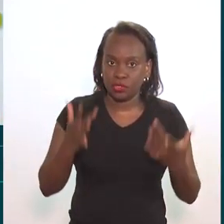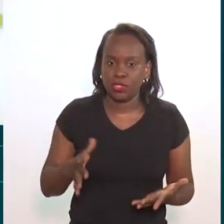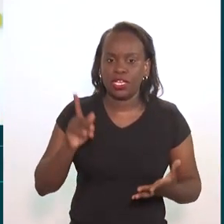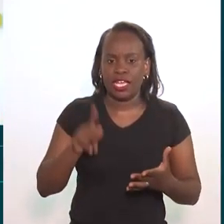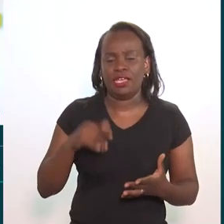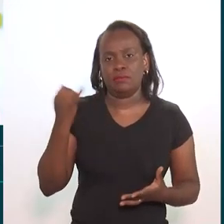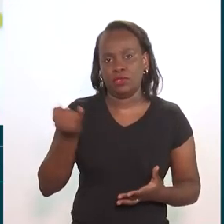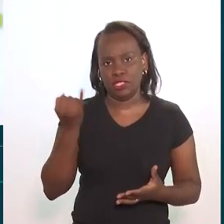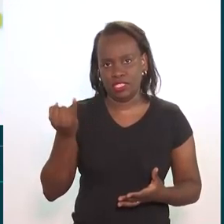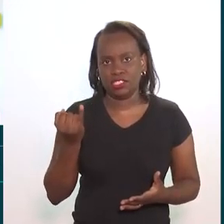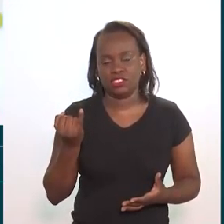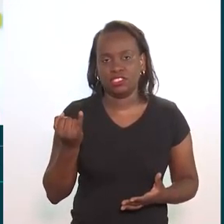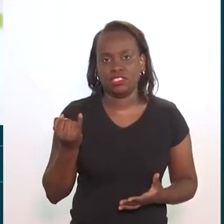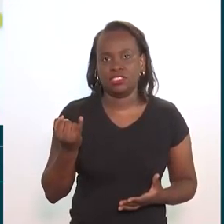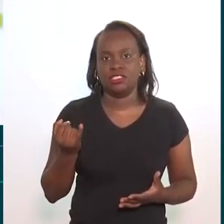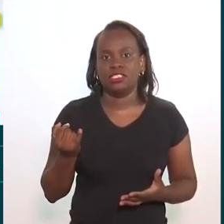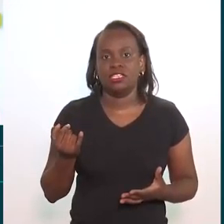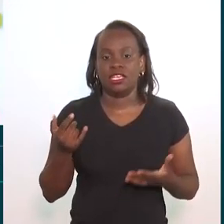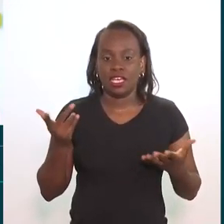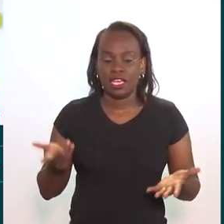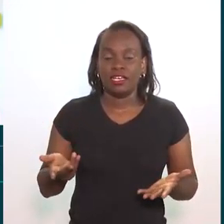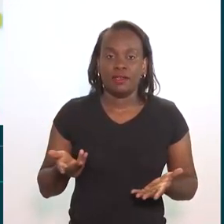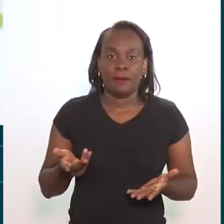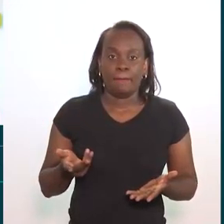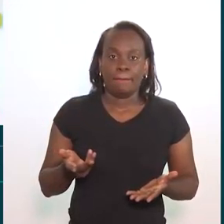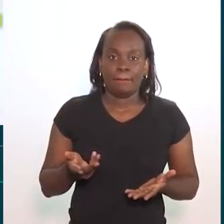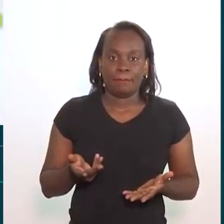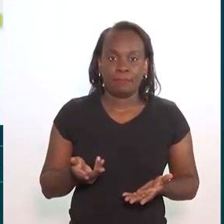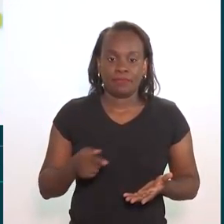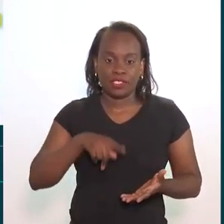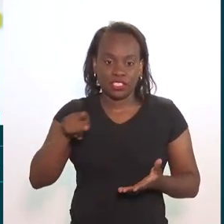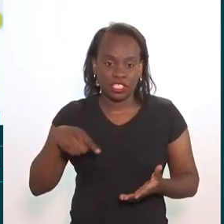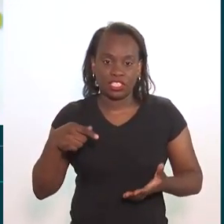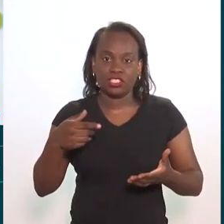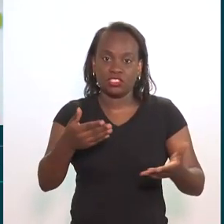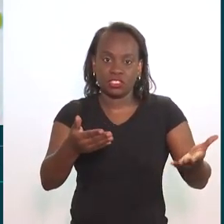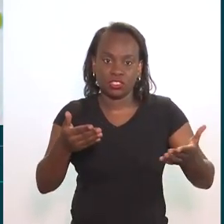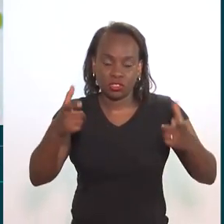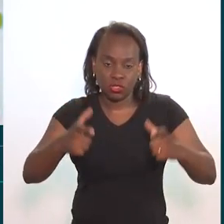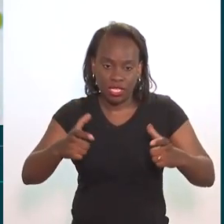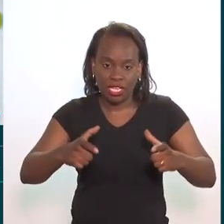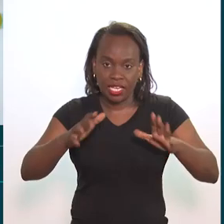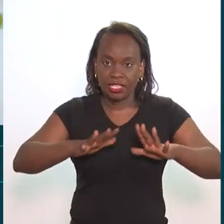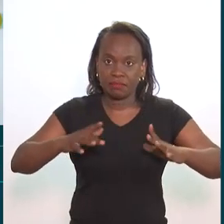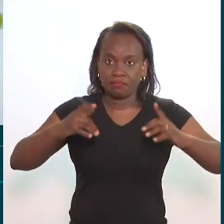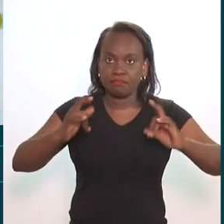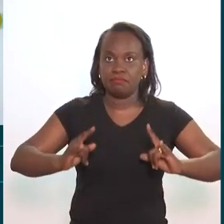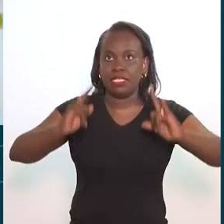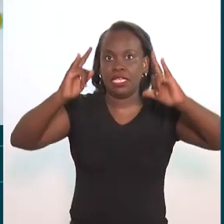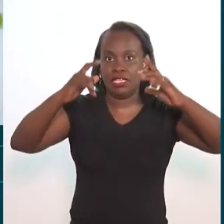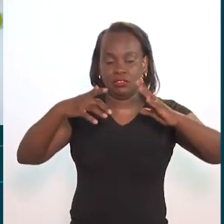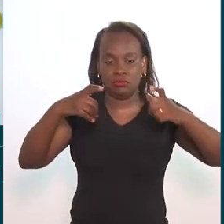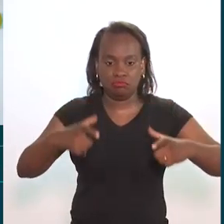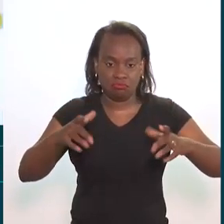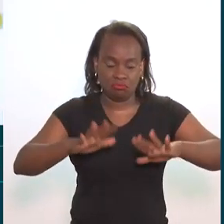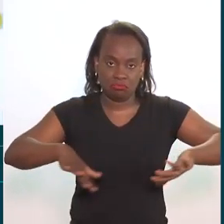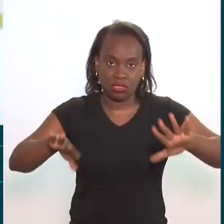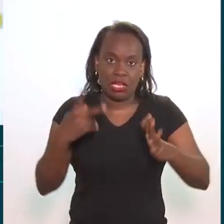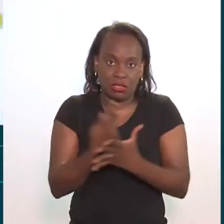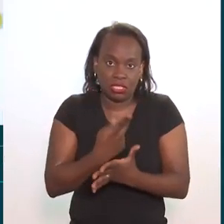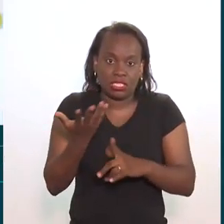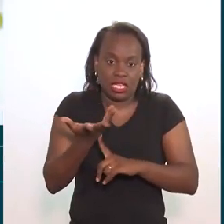trouxe... É extremamente importante, né? Essa coisa da gente chamar o espaço físico